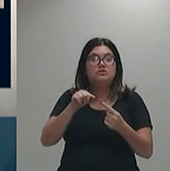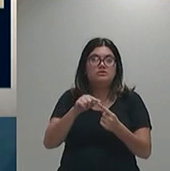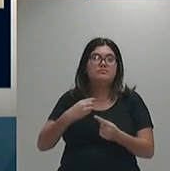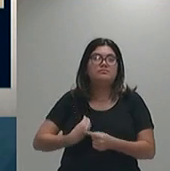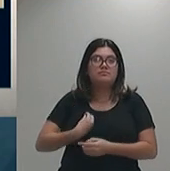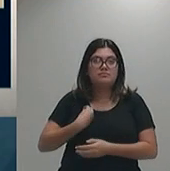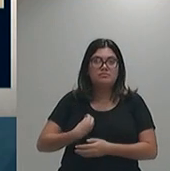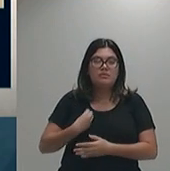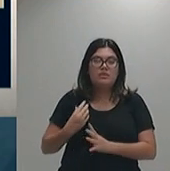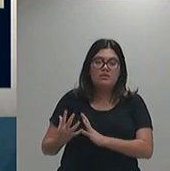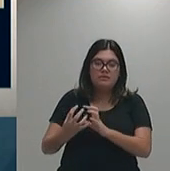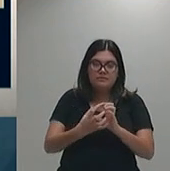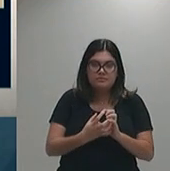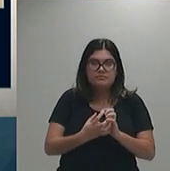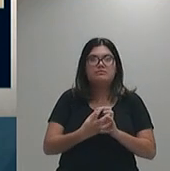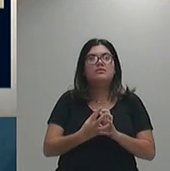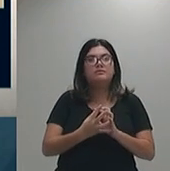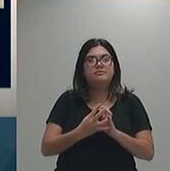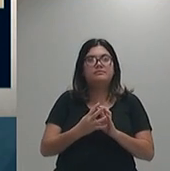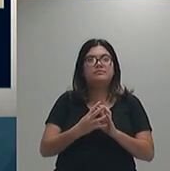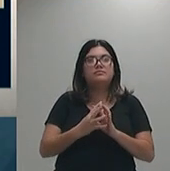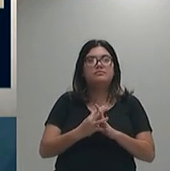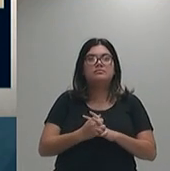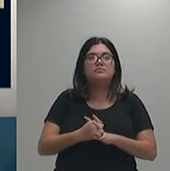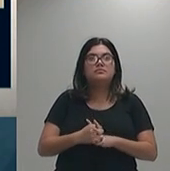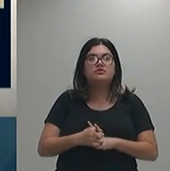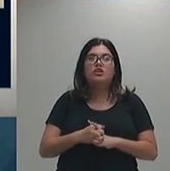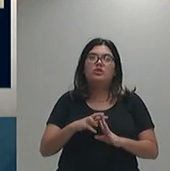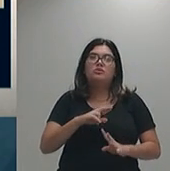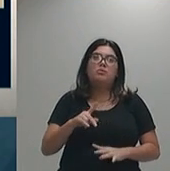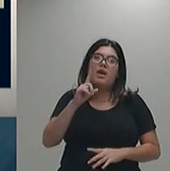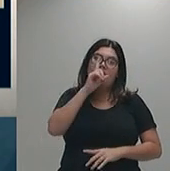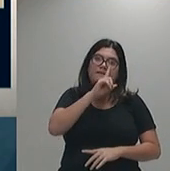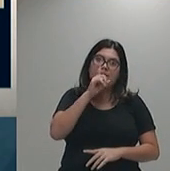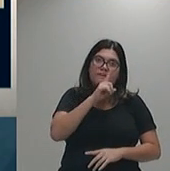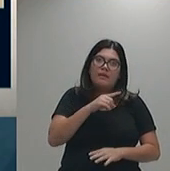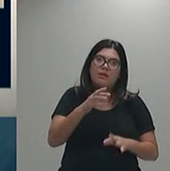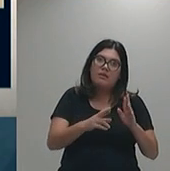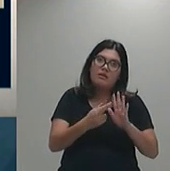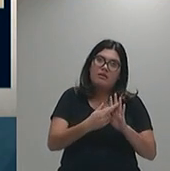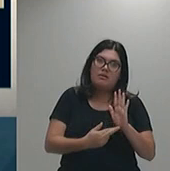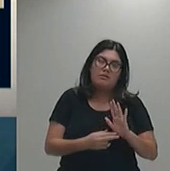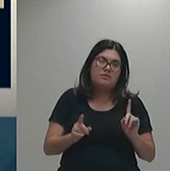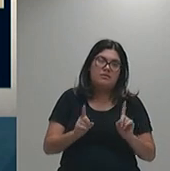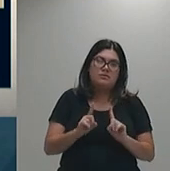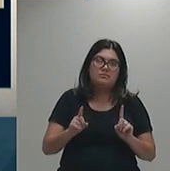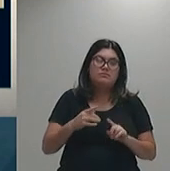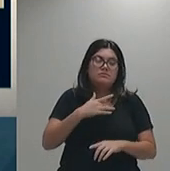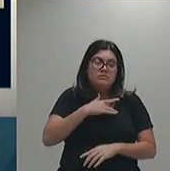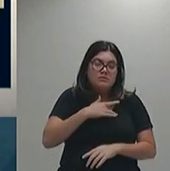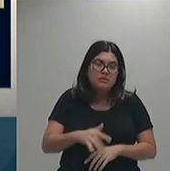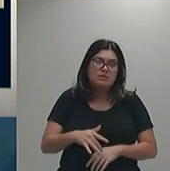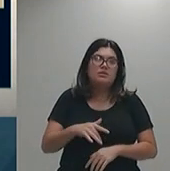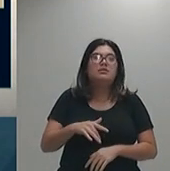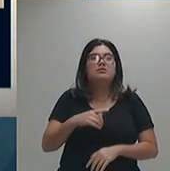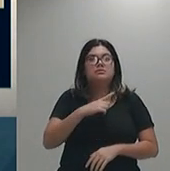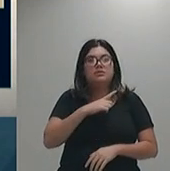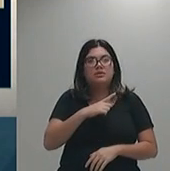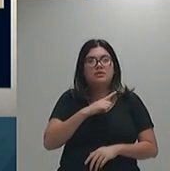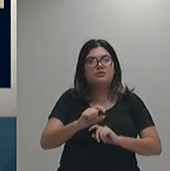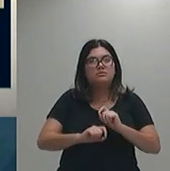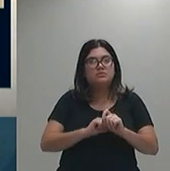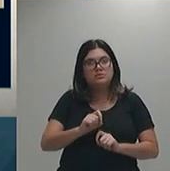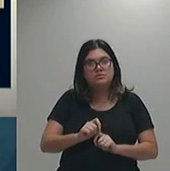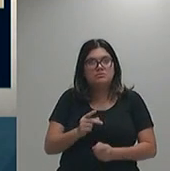conflito para cá não foi a falha no Regimento não lamentável que o sistema de arbitragem tenha mantido